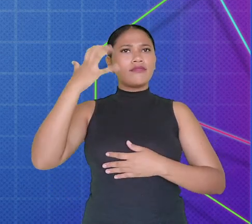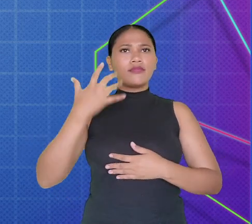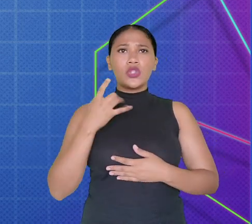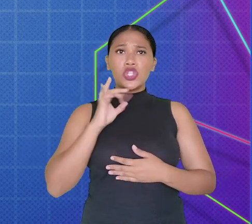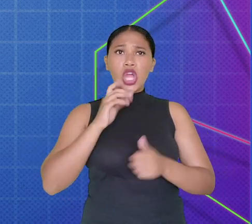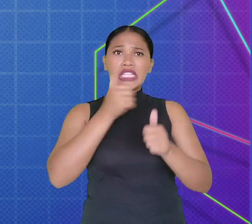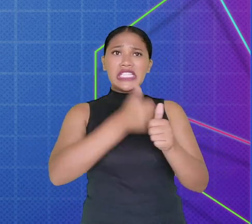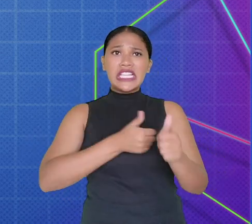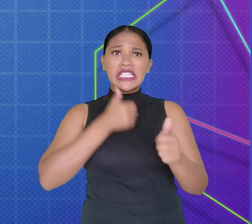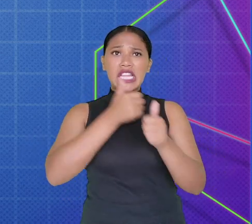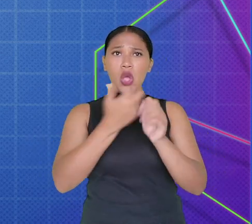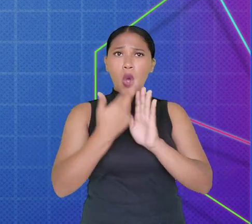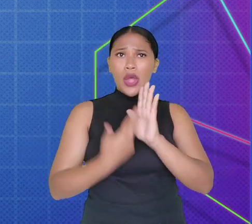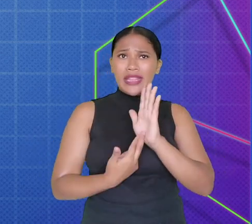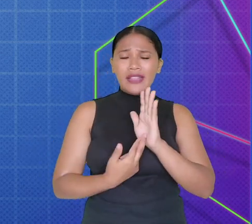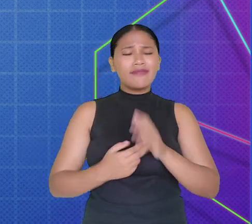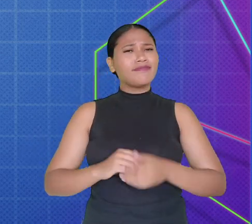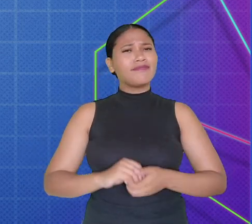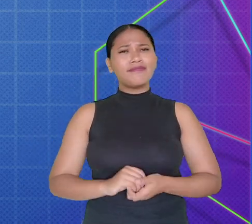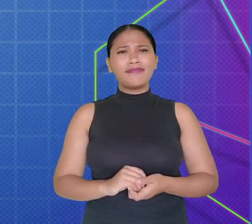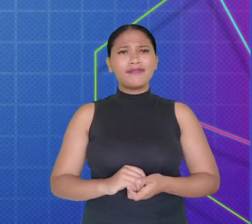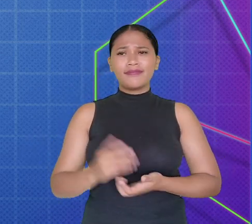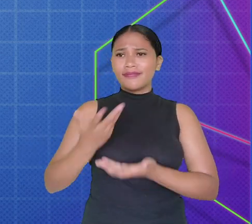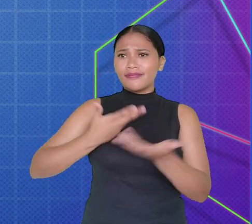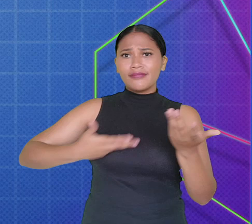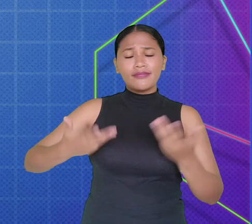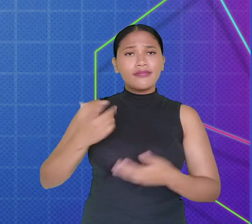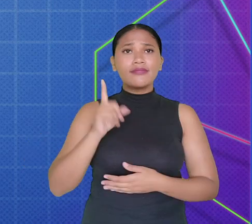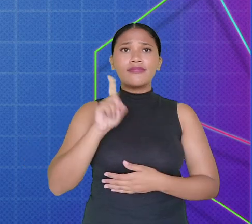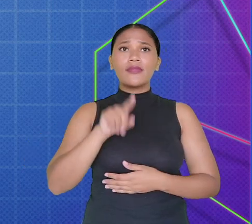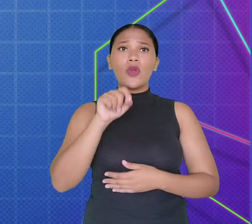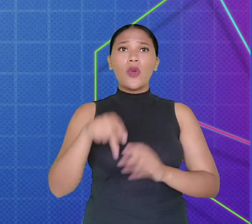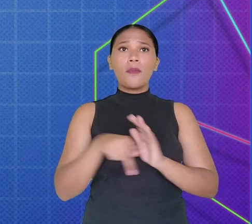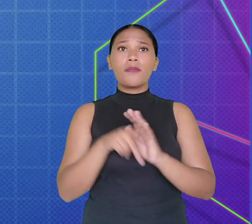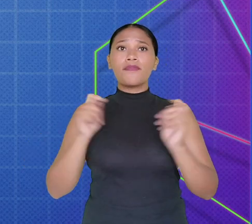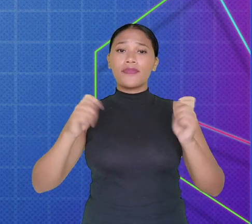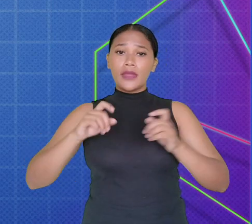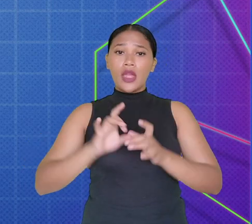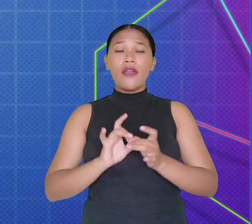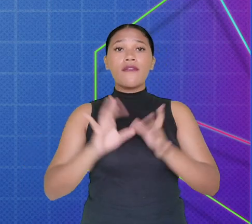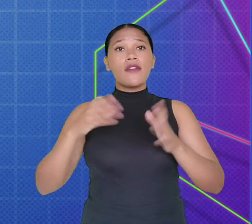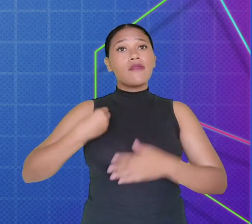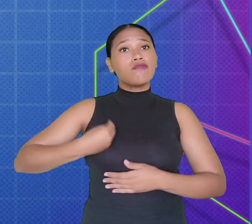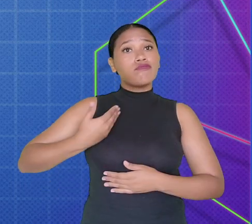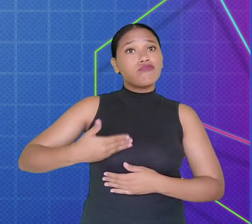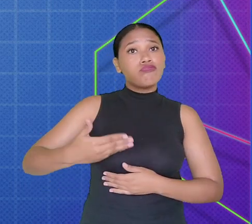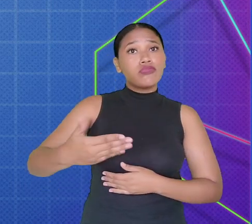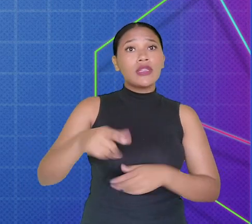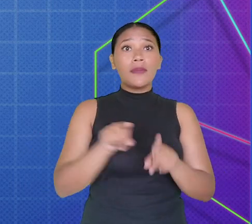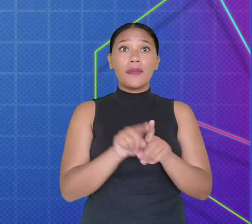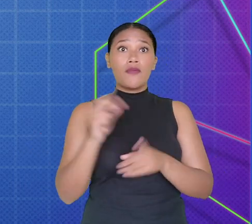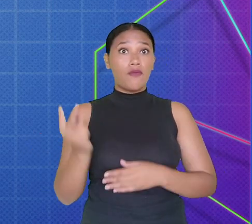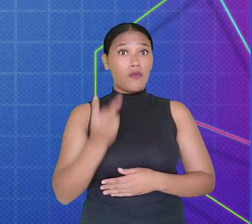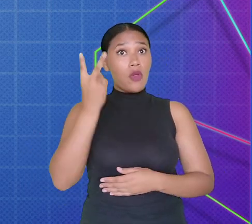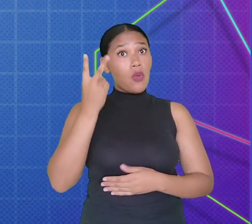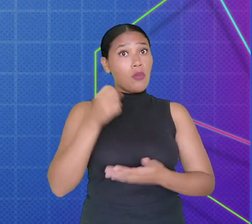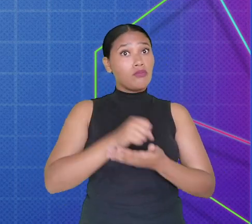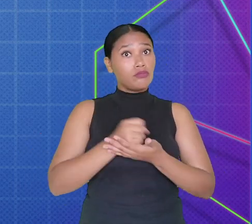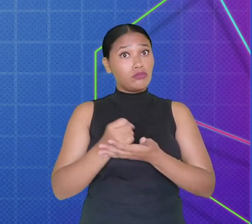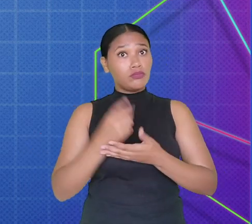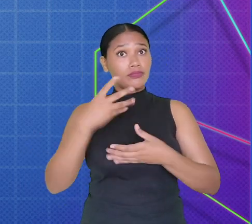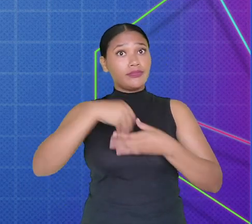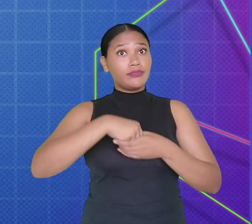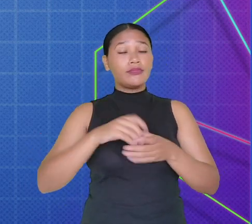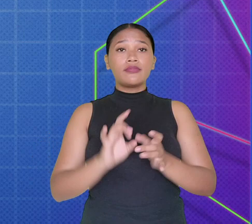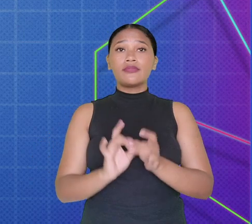só, em vez de apenas seguir um roteiro pré-definido. As interações orgânicas podem aumentar a longevidade e o valor de replay